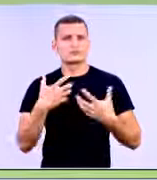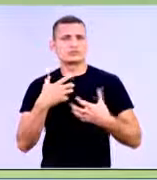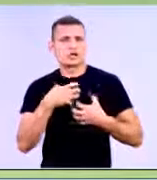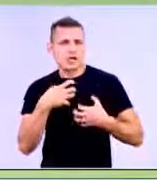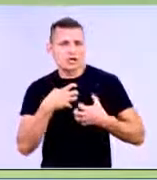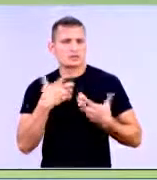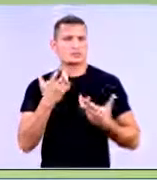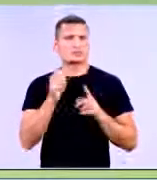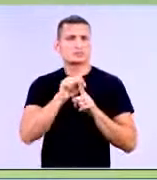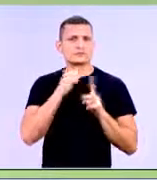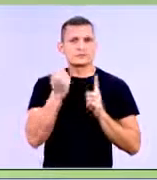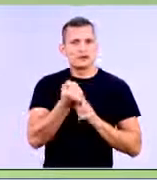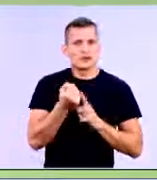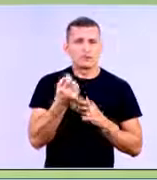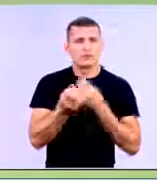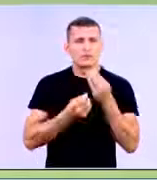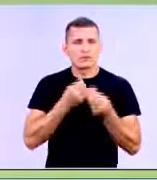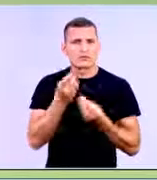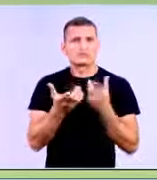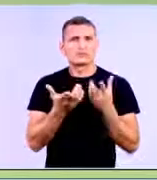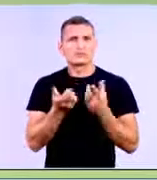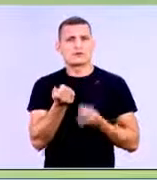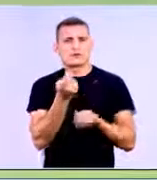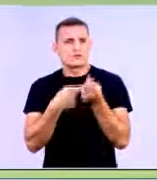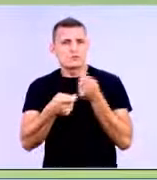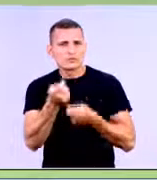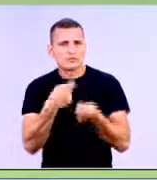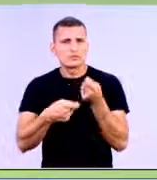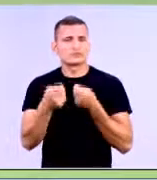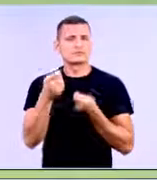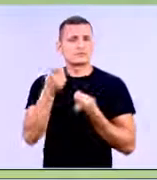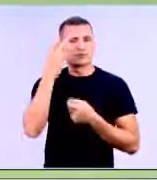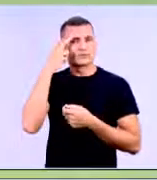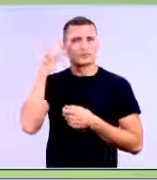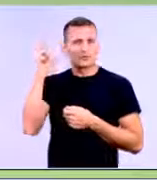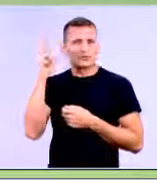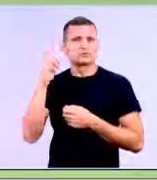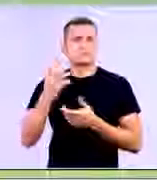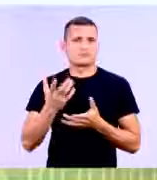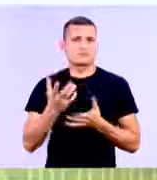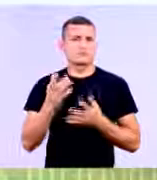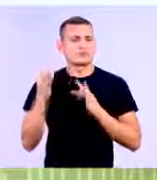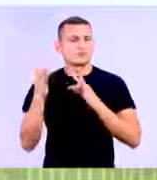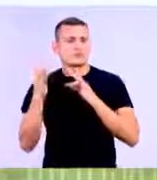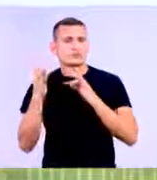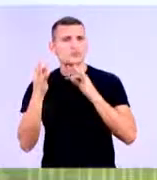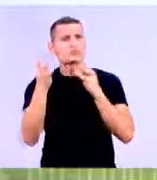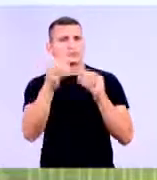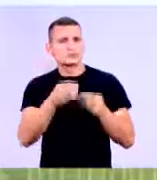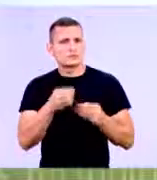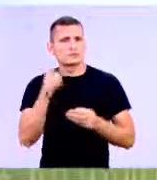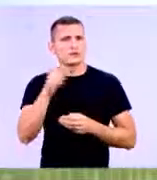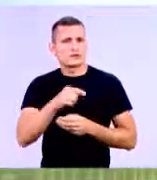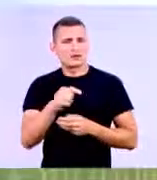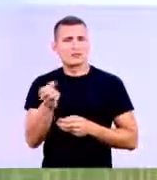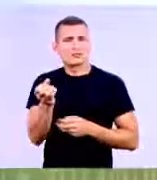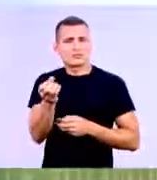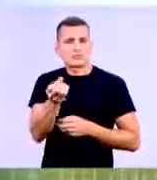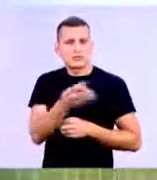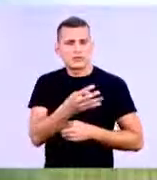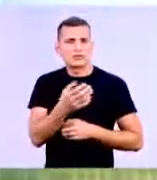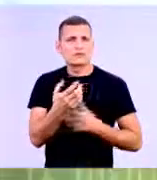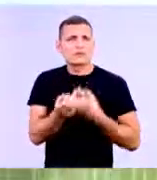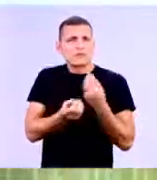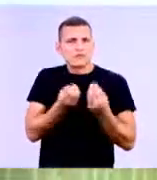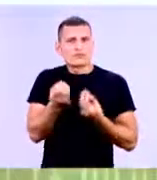social, ao comportamento econômico e cultural. Tudo isso veio implicar nessa nossa nova forma